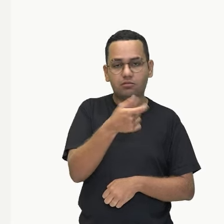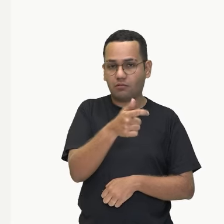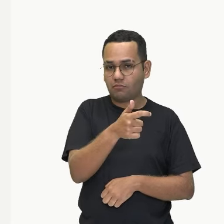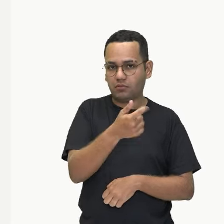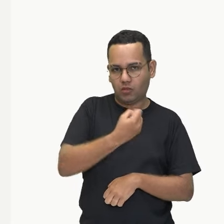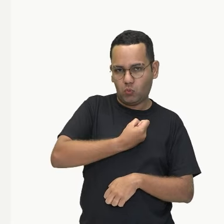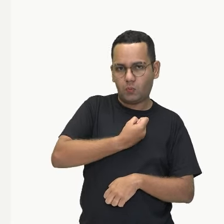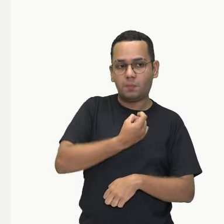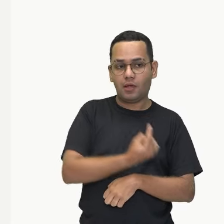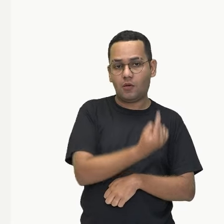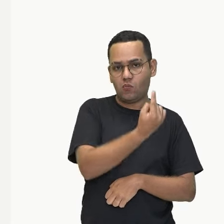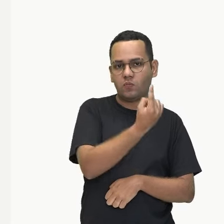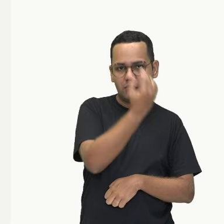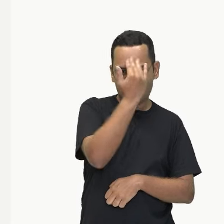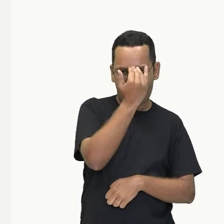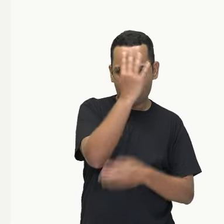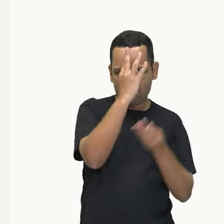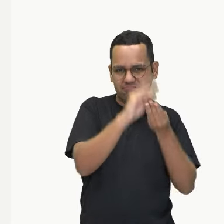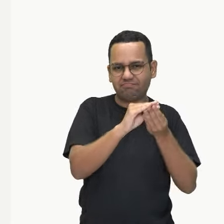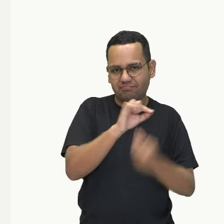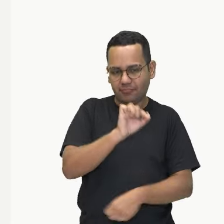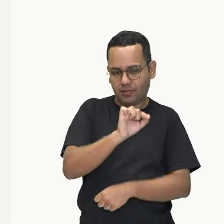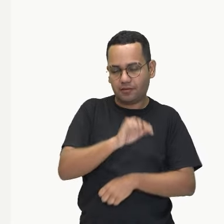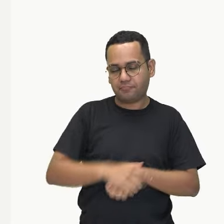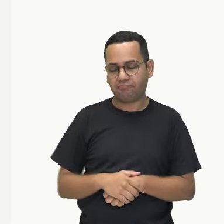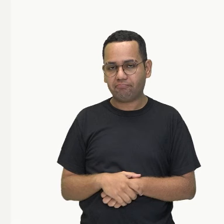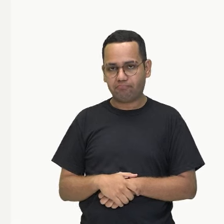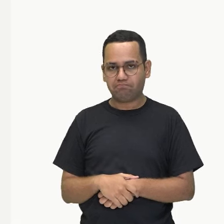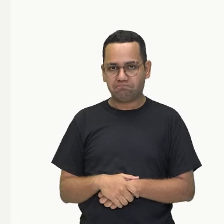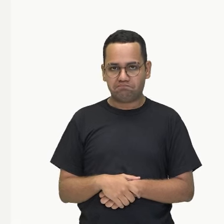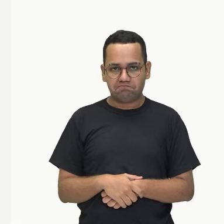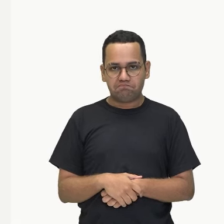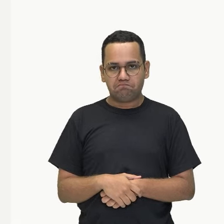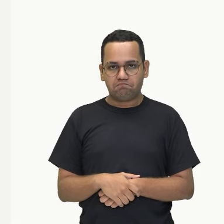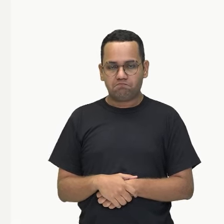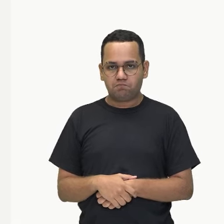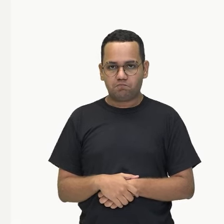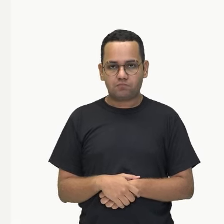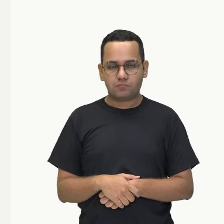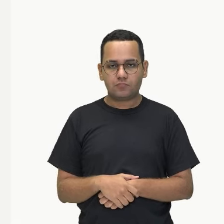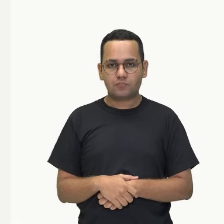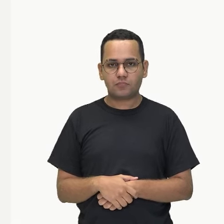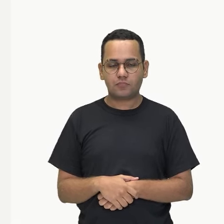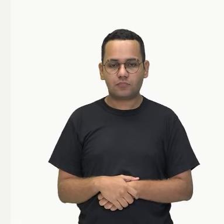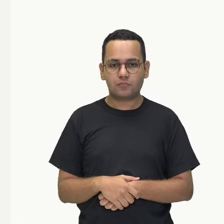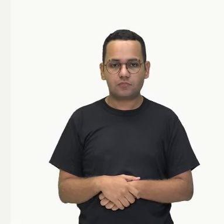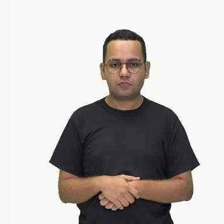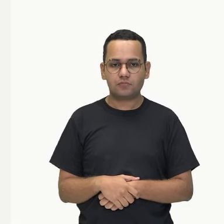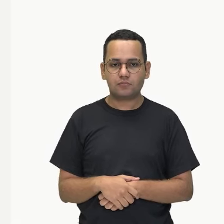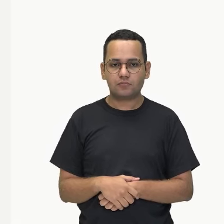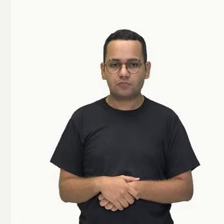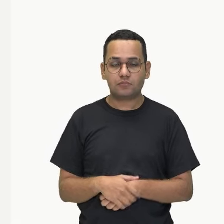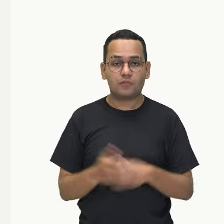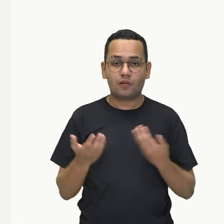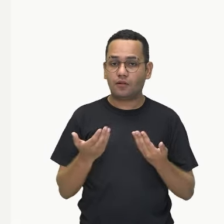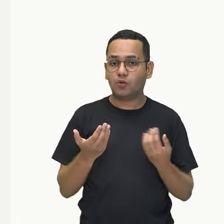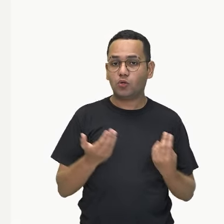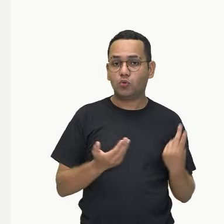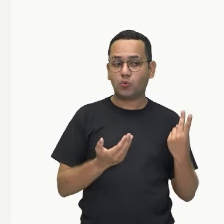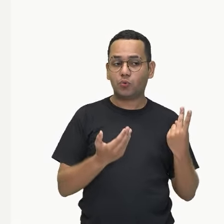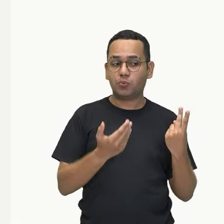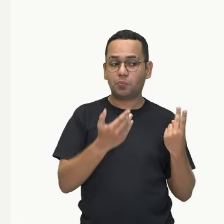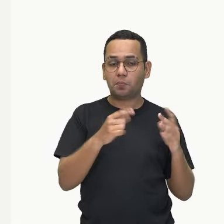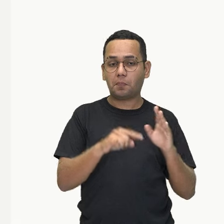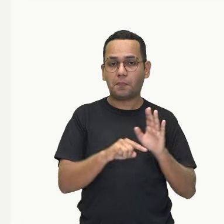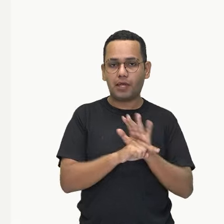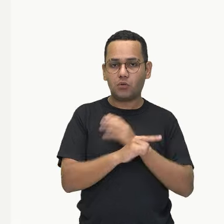número 1, né? O coeficiente é 1. Então, vamos subtrair os seus